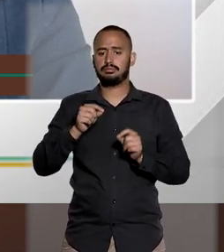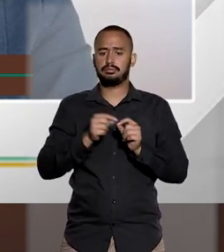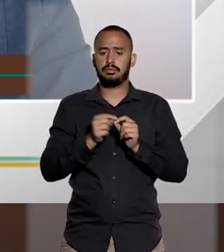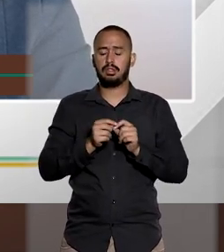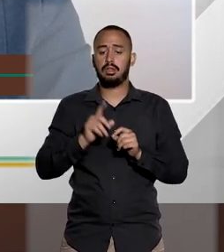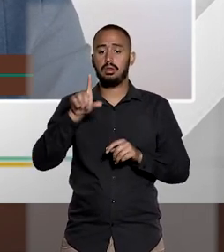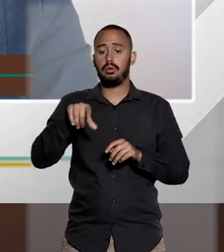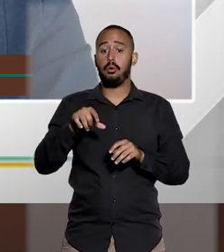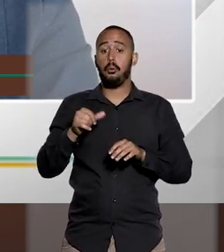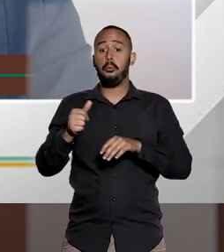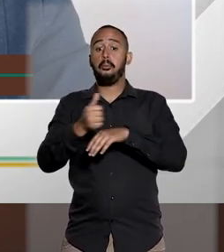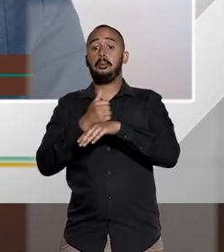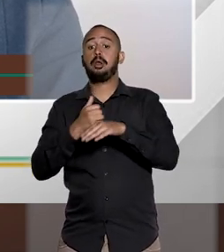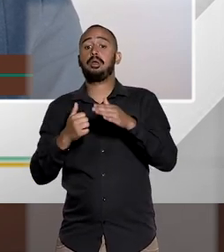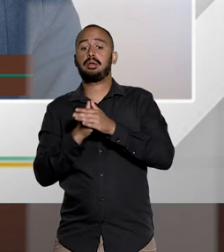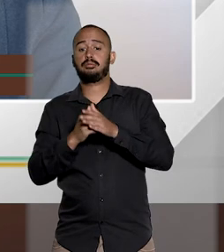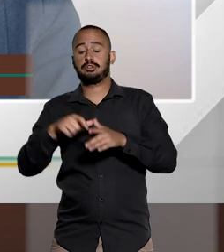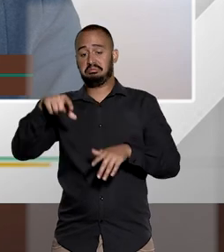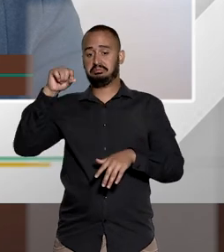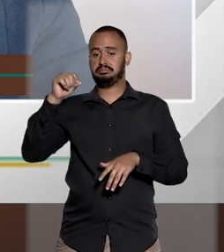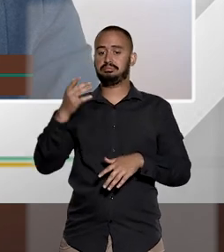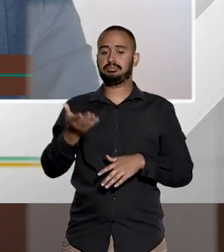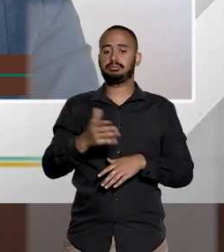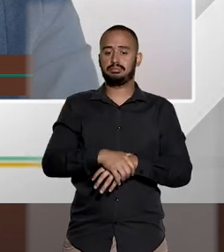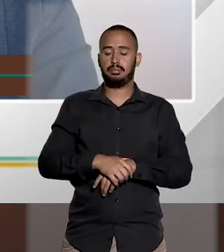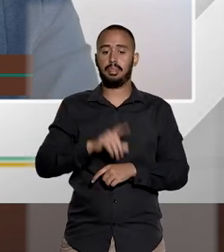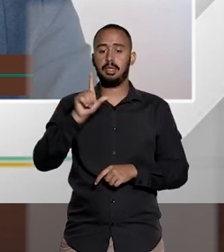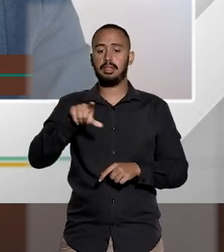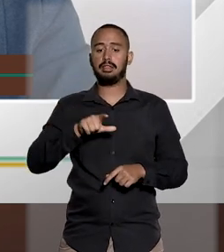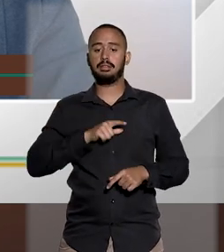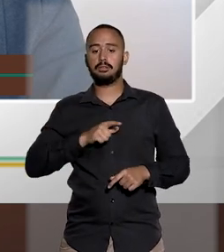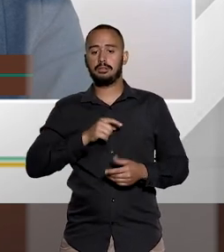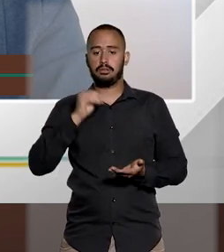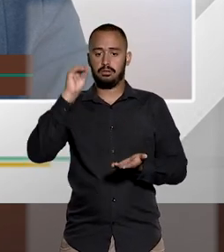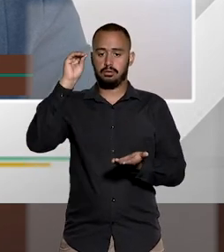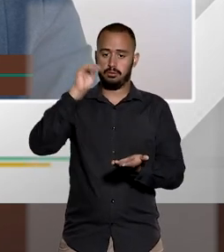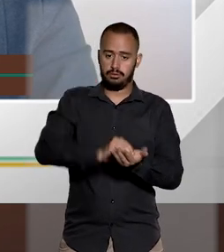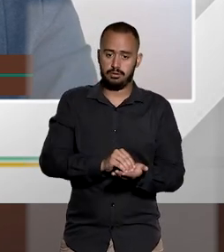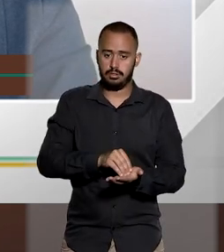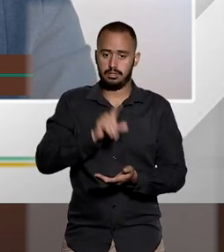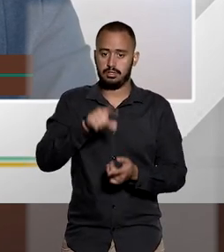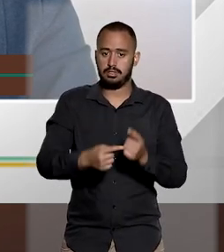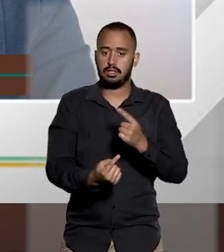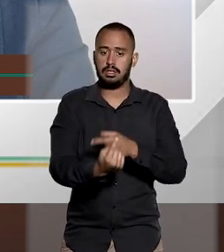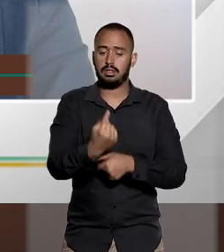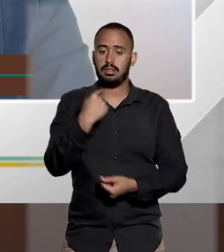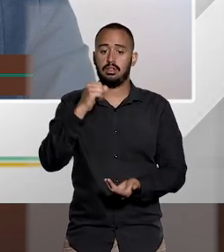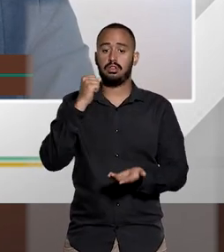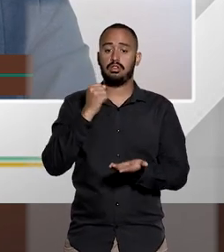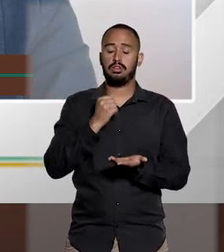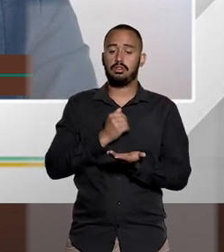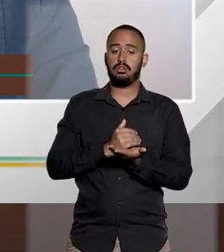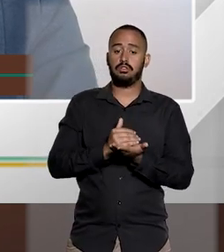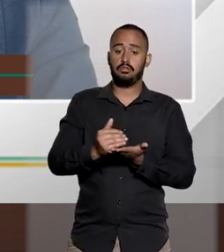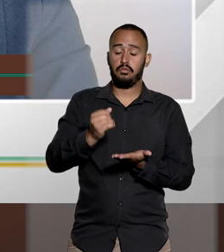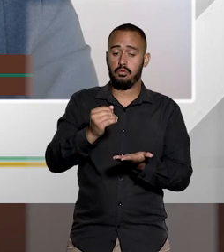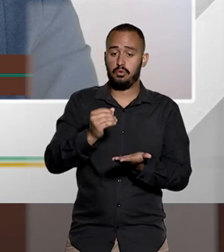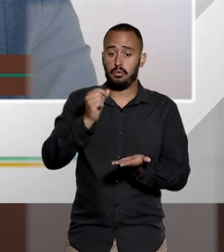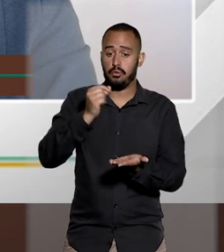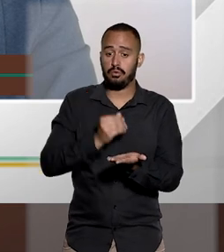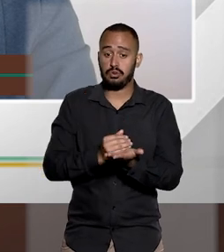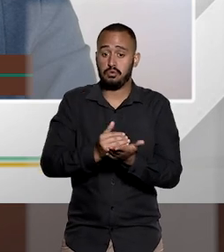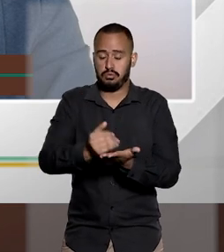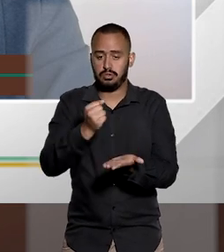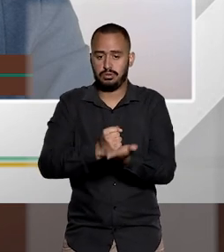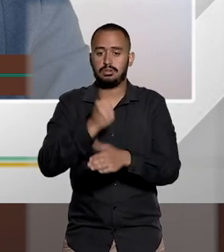mais bem classificado. E também há uma comprovação, uma exigência de comprovação antes de formalizar o contrato, antes